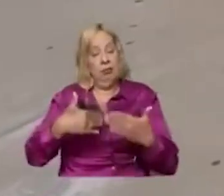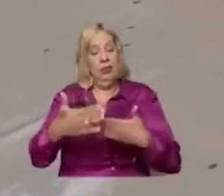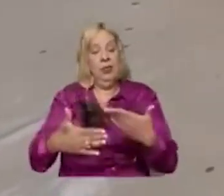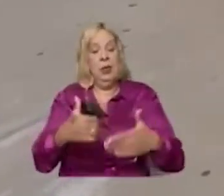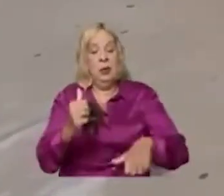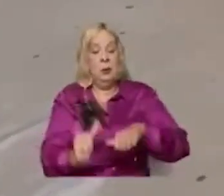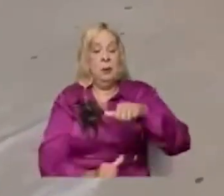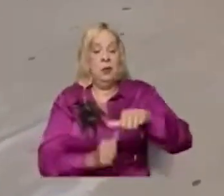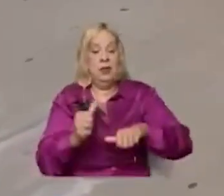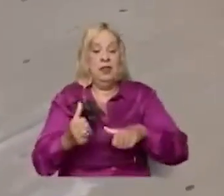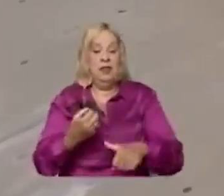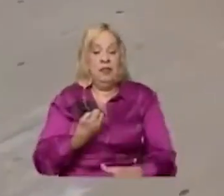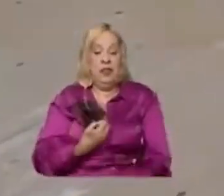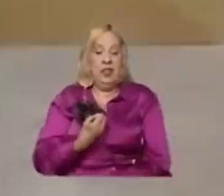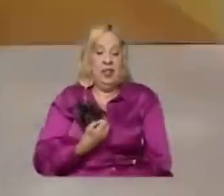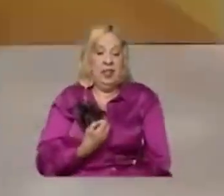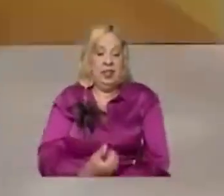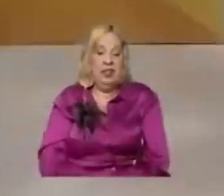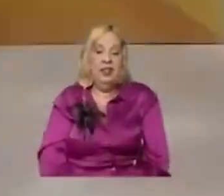Caju Cap.